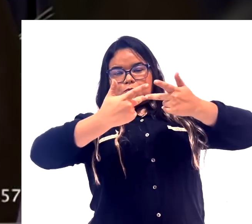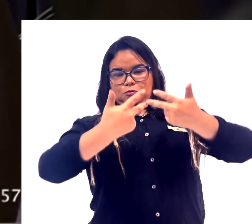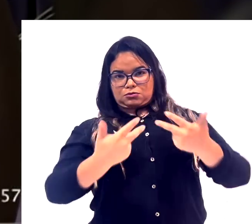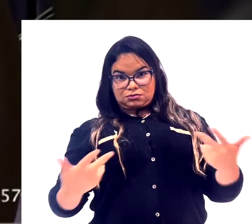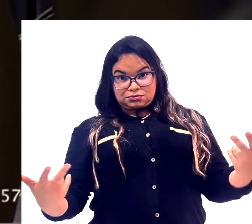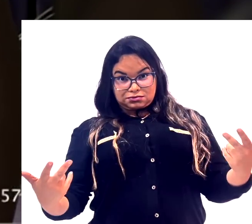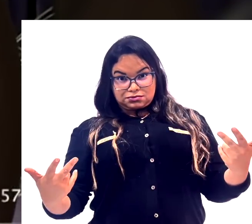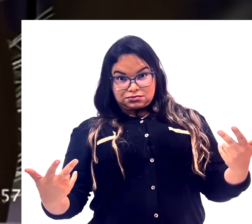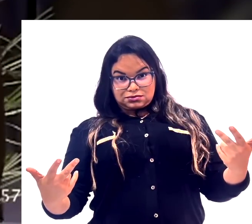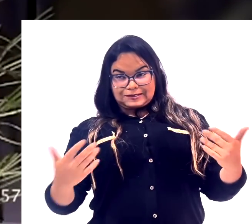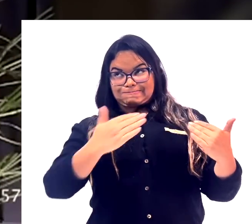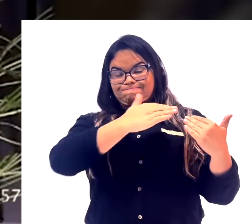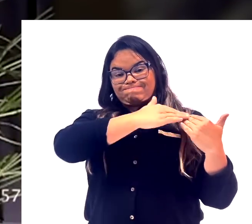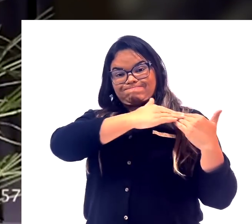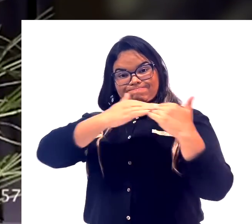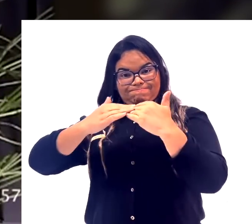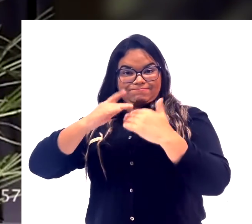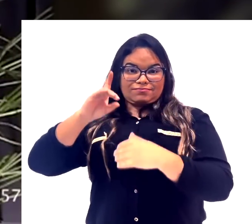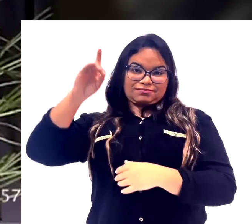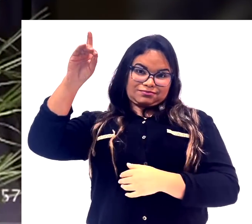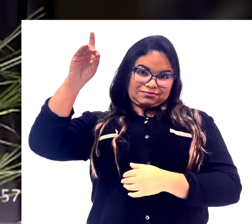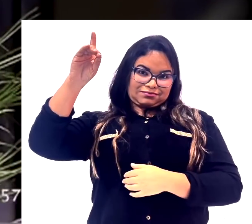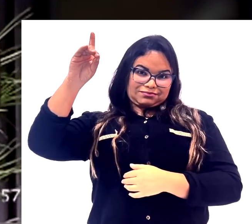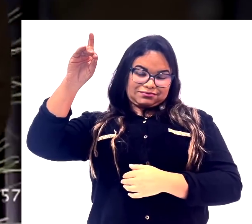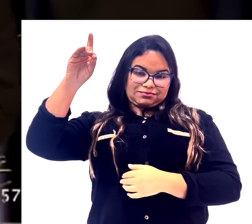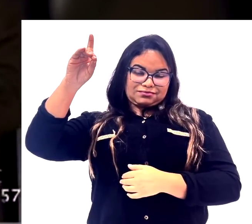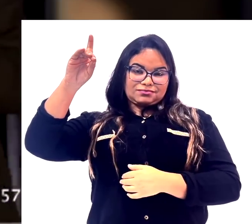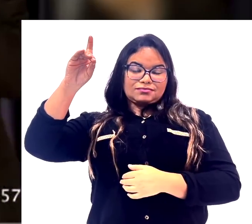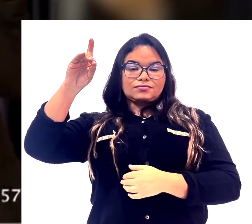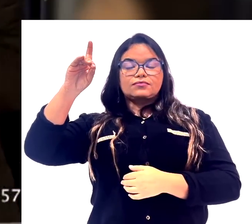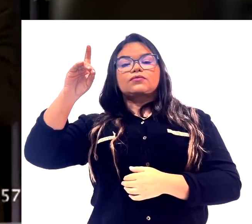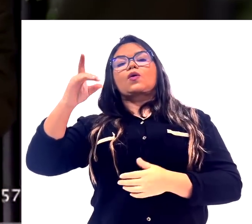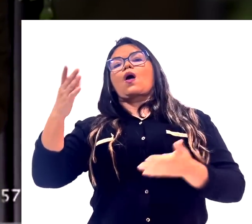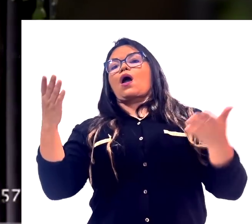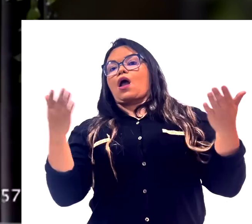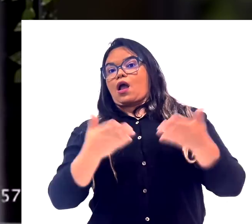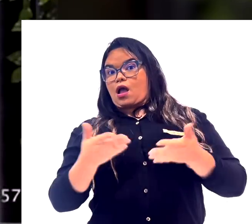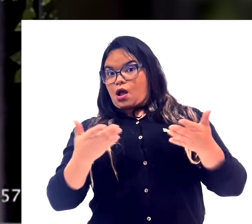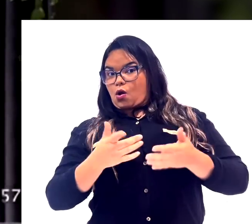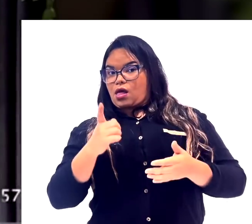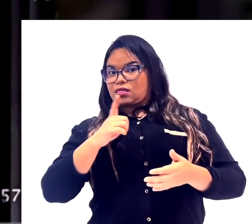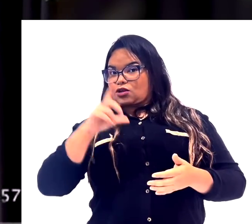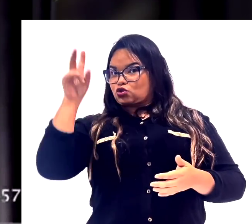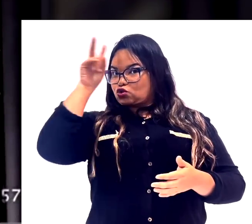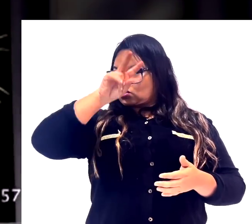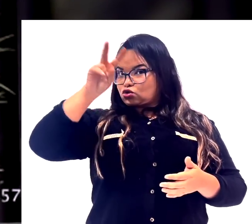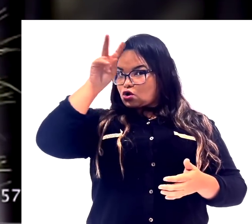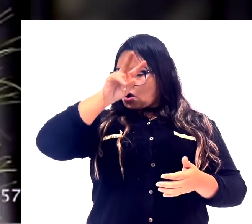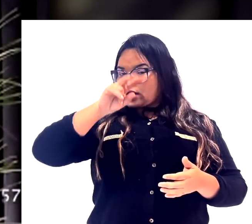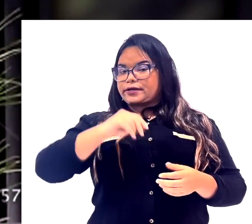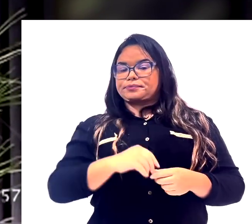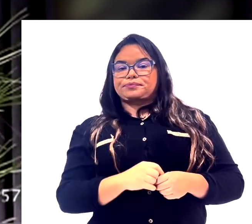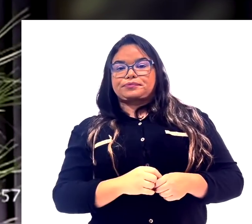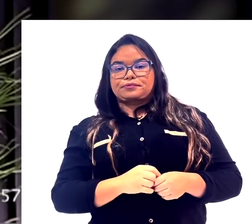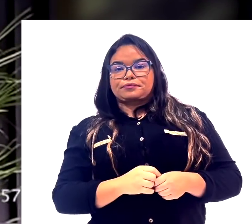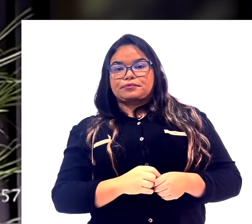Deus. Portanto, agora temos algo da história. Ele se levanta da divisão do Império Romano.